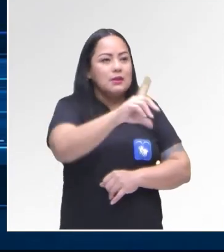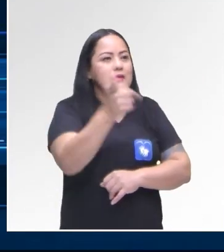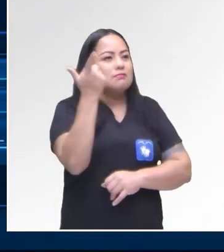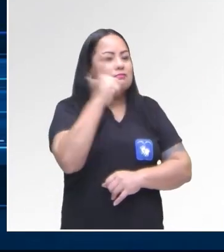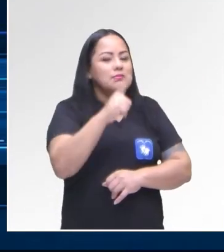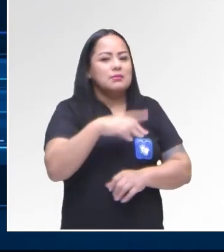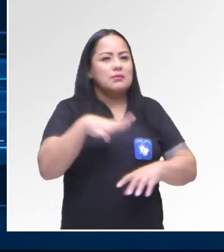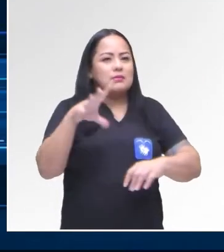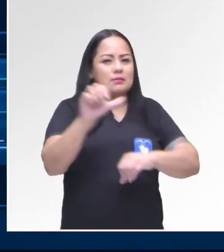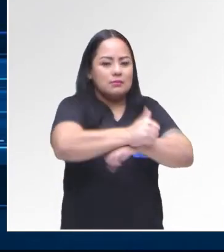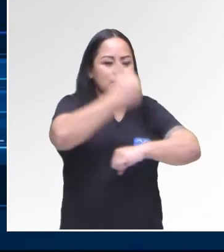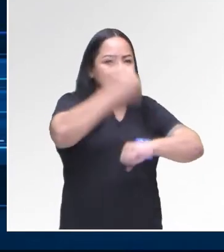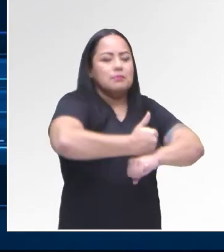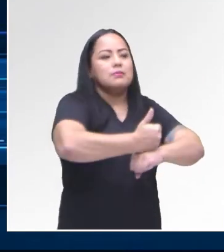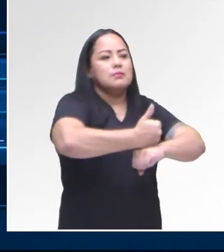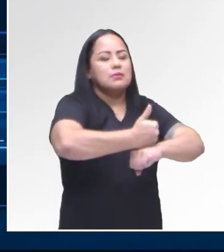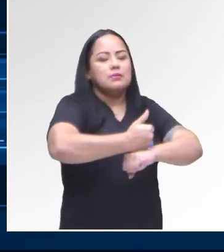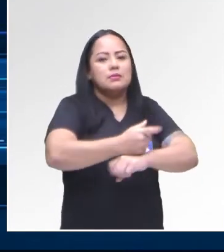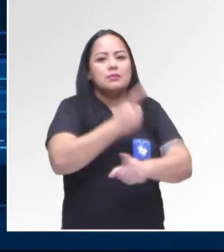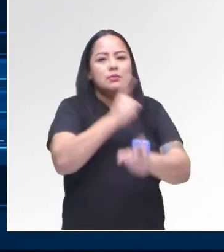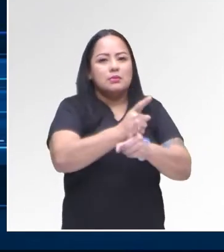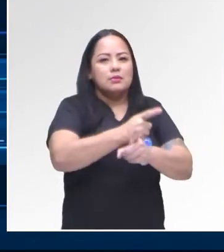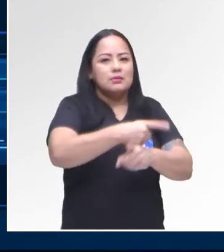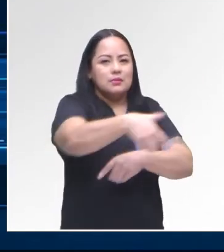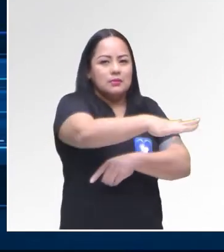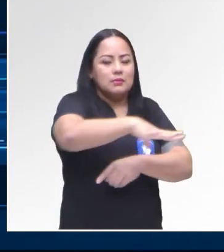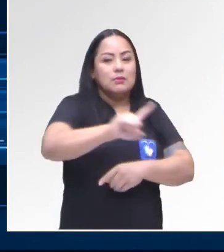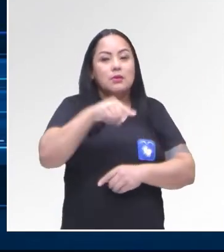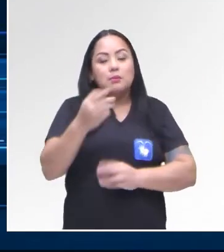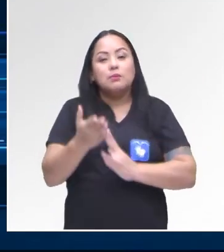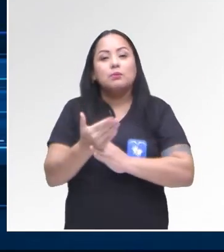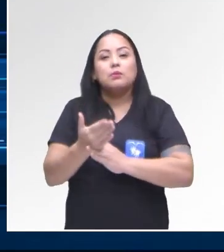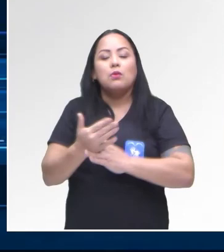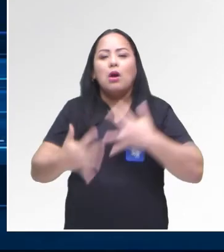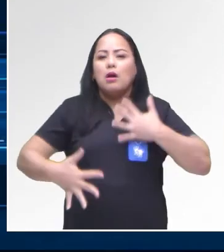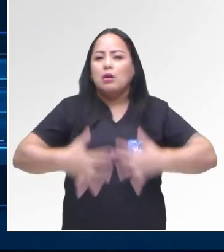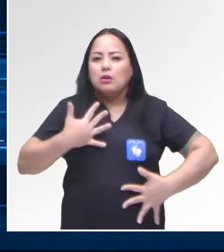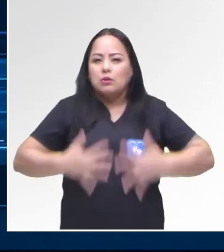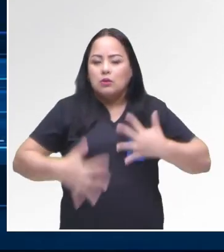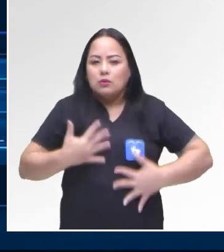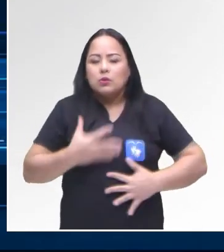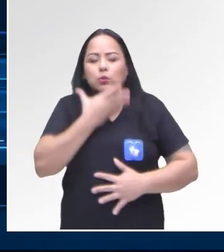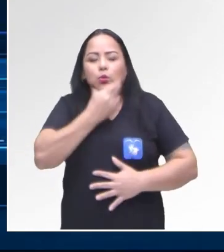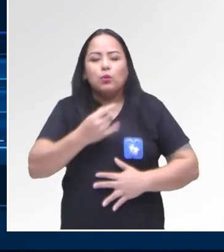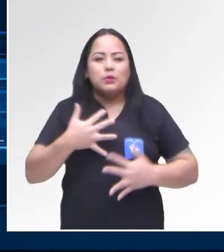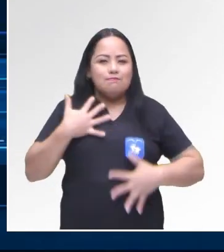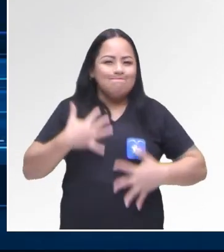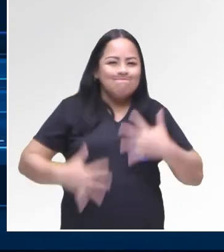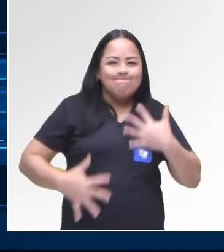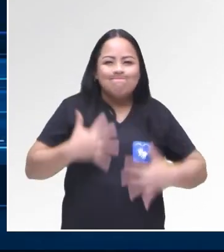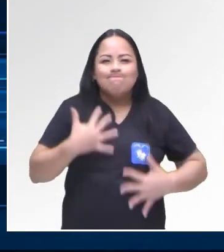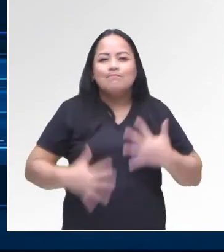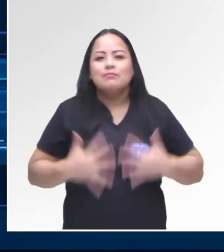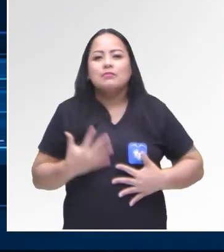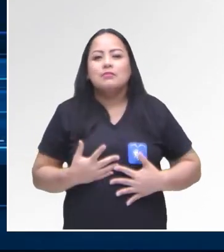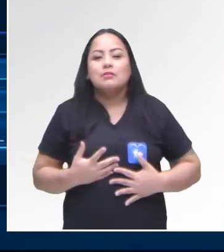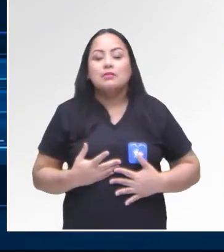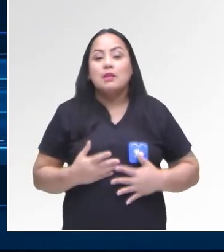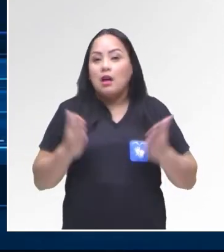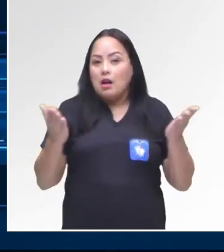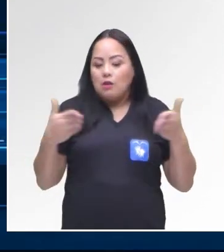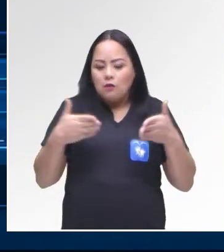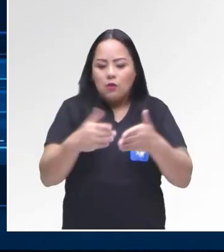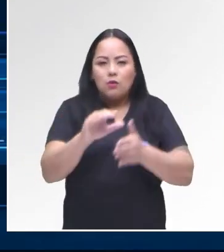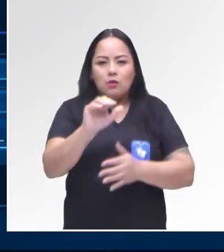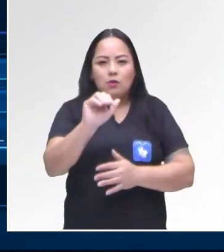conquistadas, descobertas. Não é? Aí nós vamos para o barroco, que é o conflito. O homem no seu conflito. Vamos para o arcadismo.